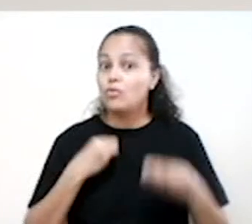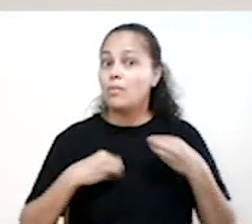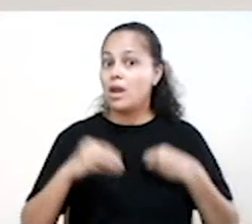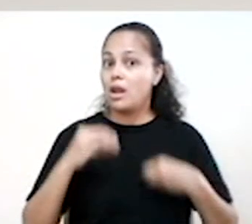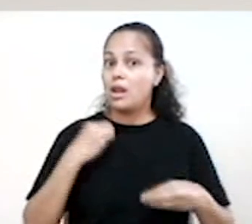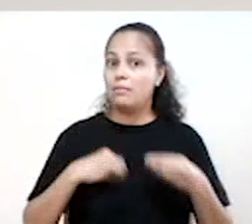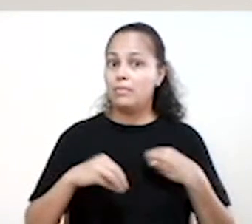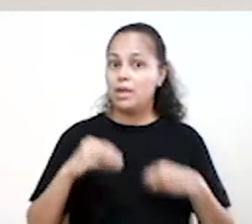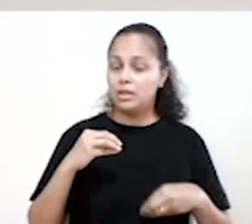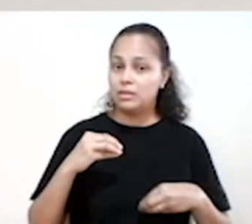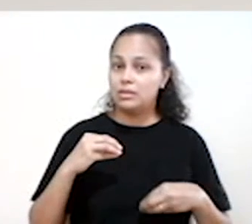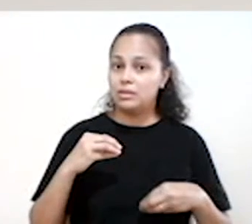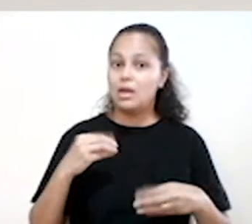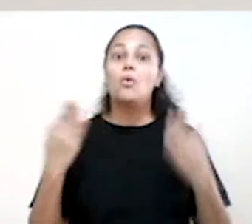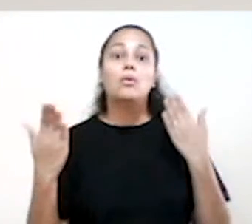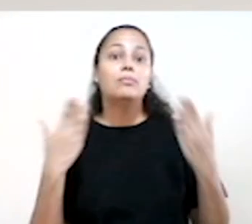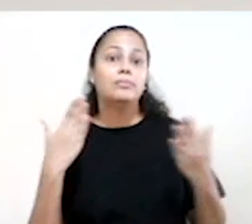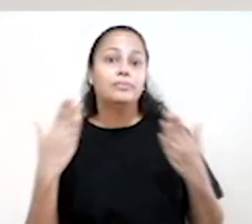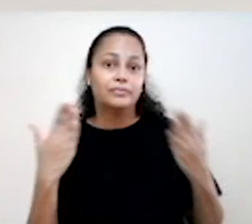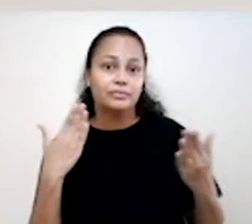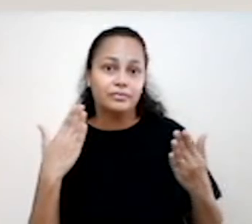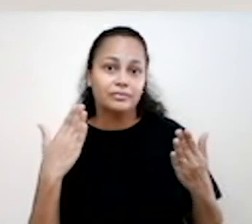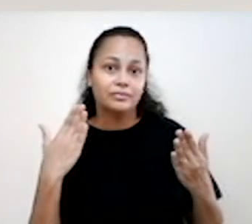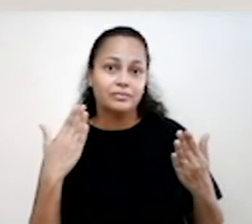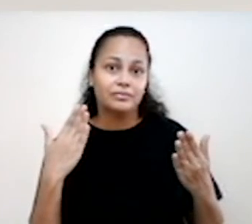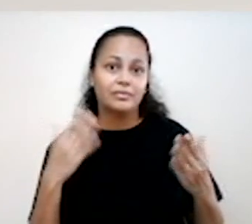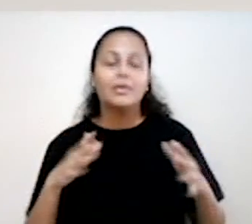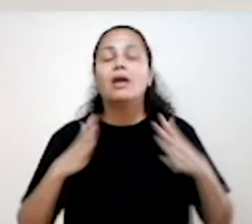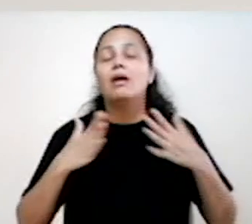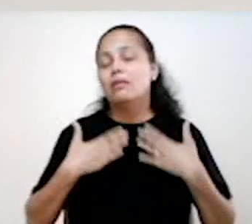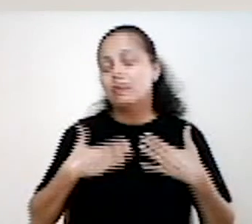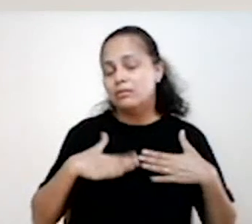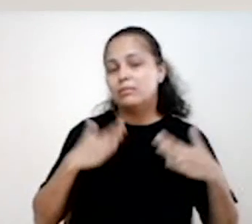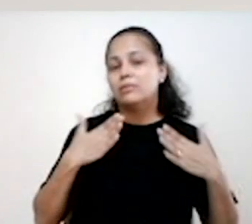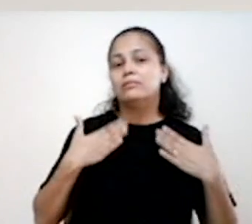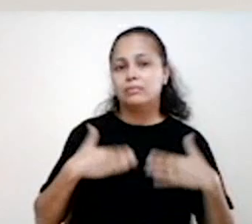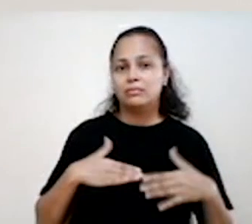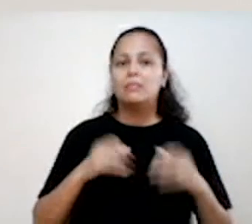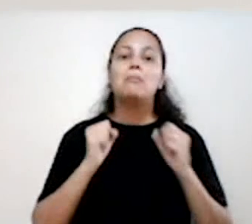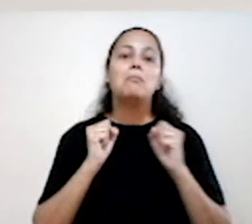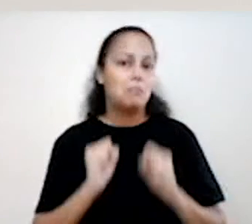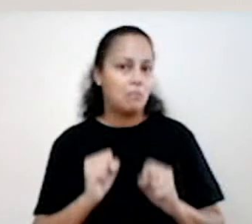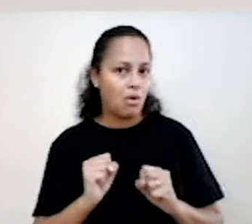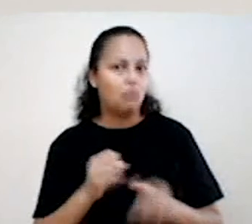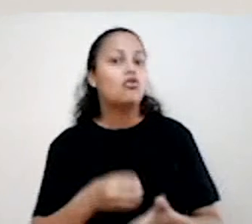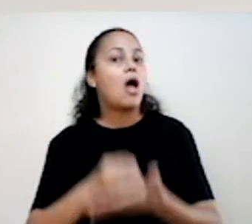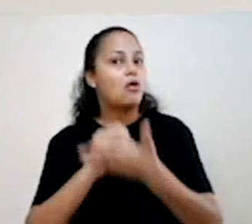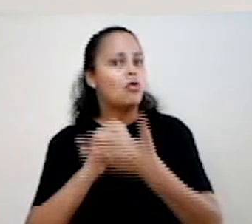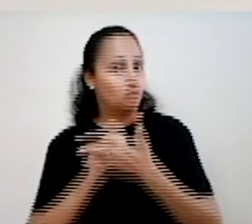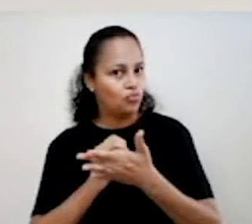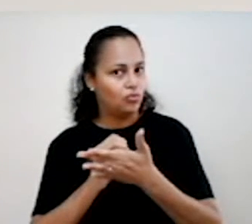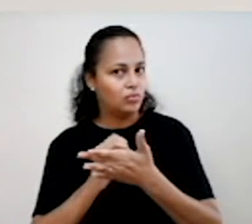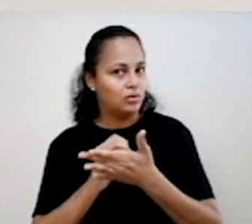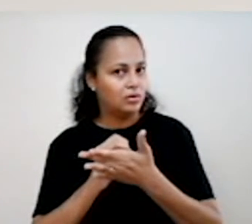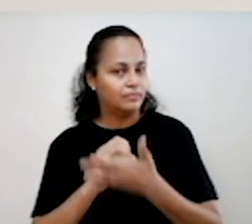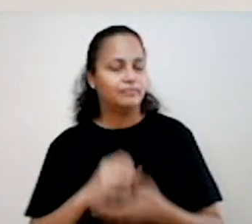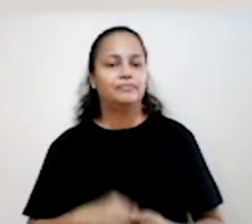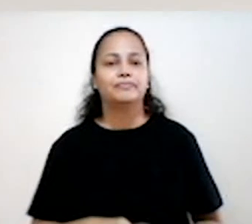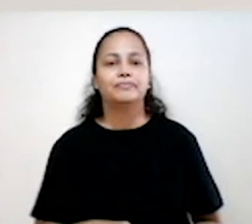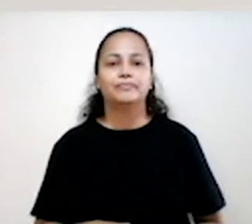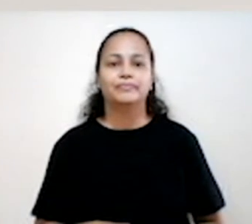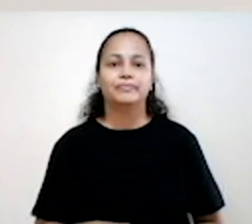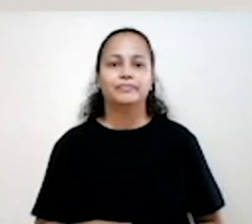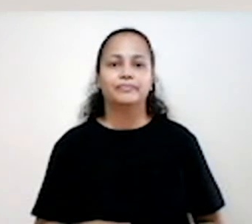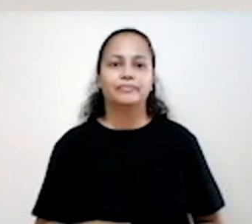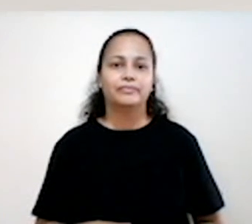A atividade física regular e exercícios de relaxamento também são altamente recomendados para ajudar a controlar os